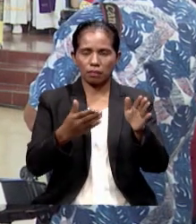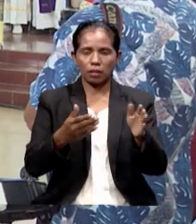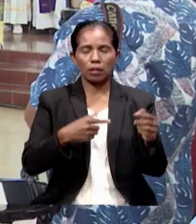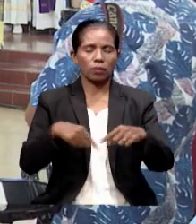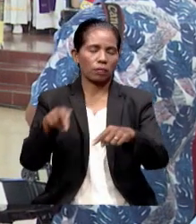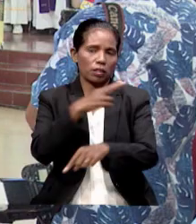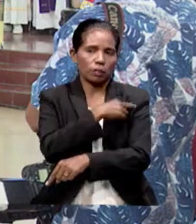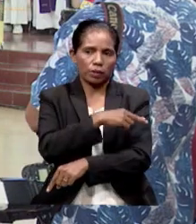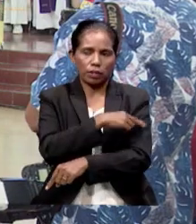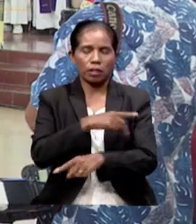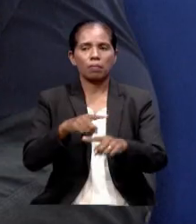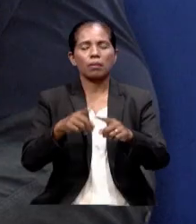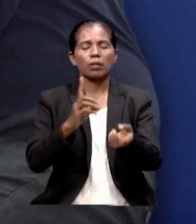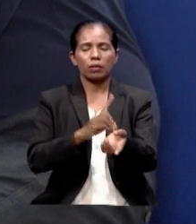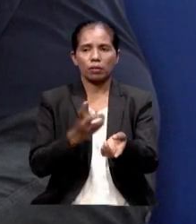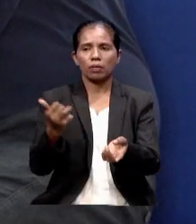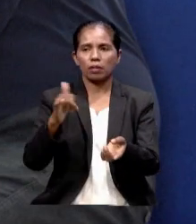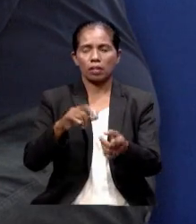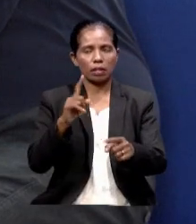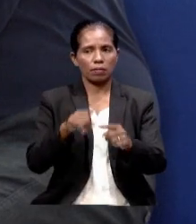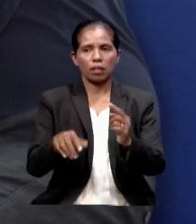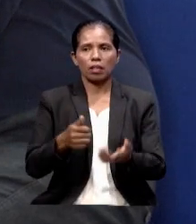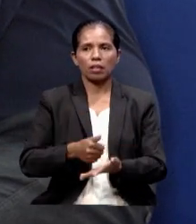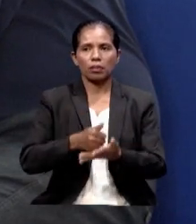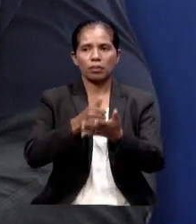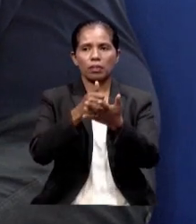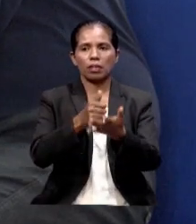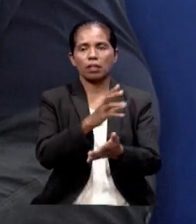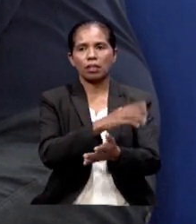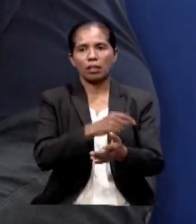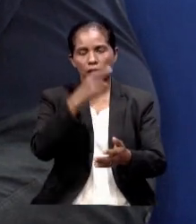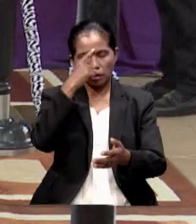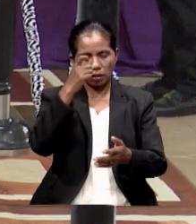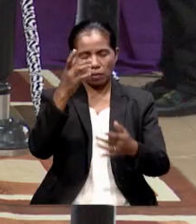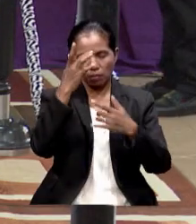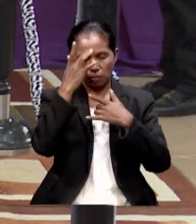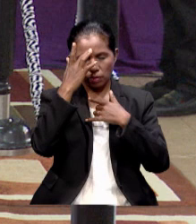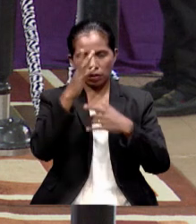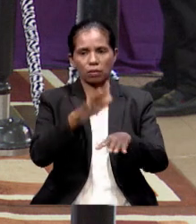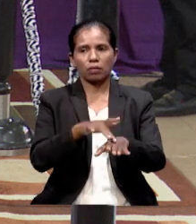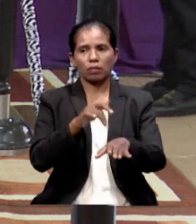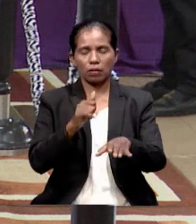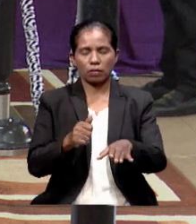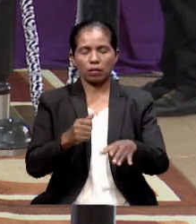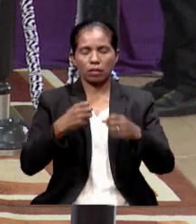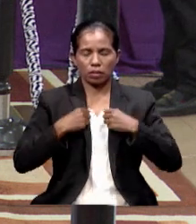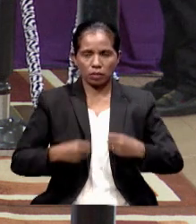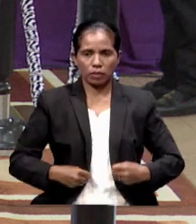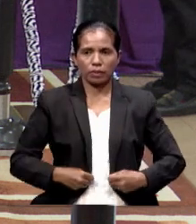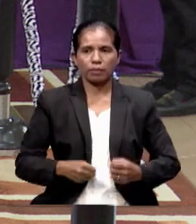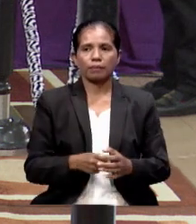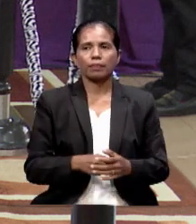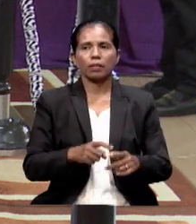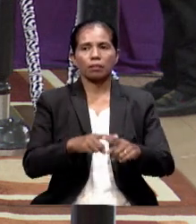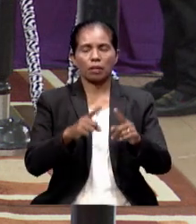halo tratamento me be doktor sira la consega salva amune vida tambah mora ses ne afeta tebes bania kondisaun mai